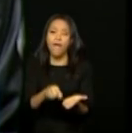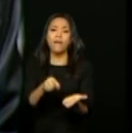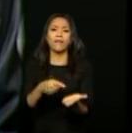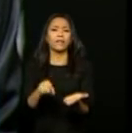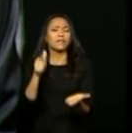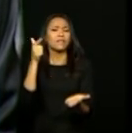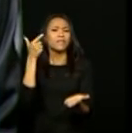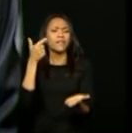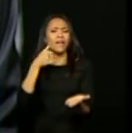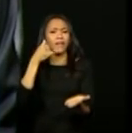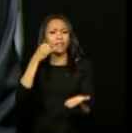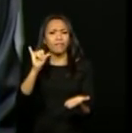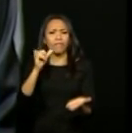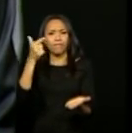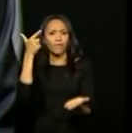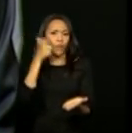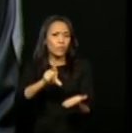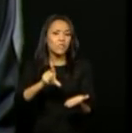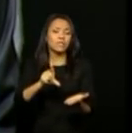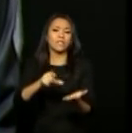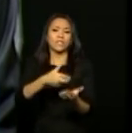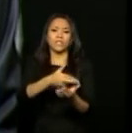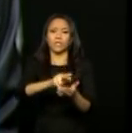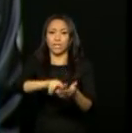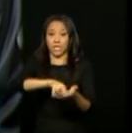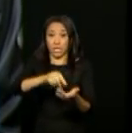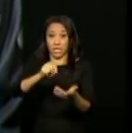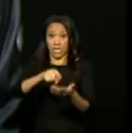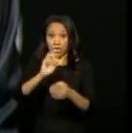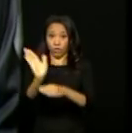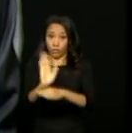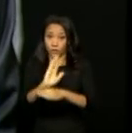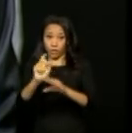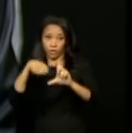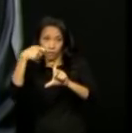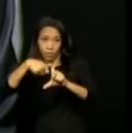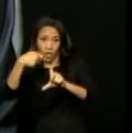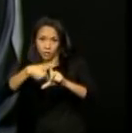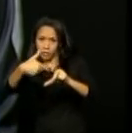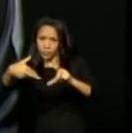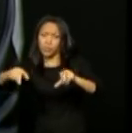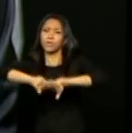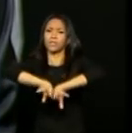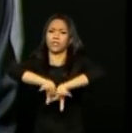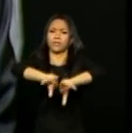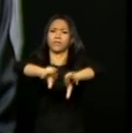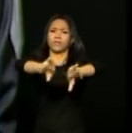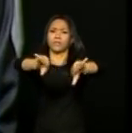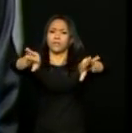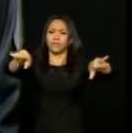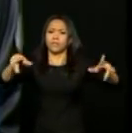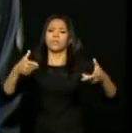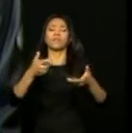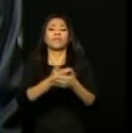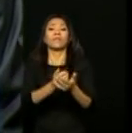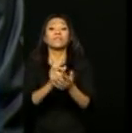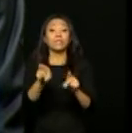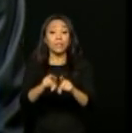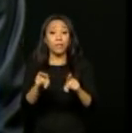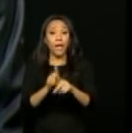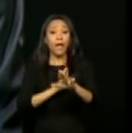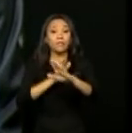gargalo da exibição e da circulação dos conteúdos, garantindo o melhor aproveitamento público do ambiente